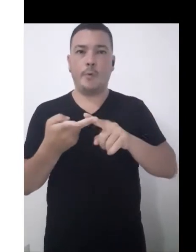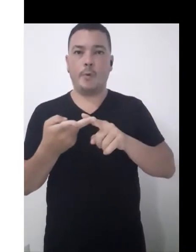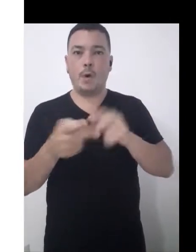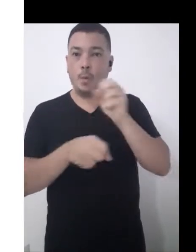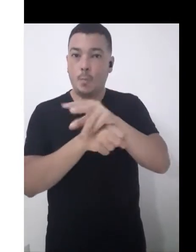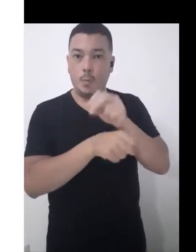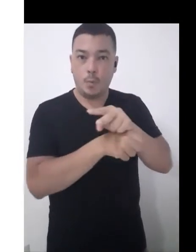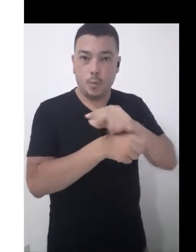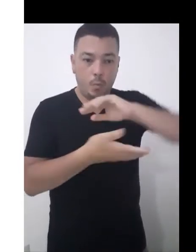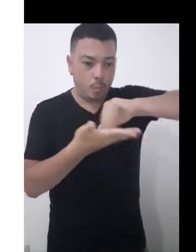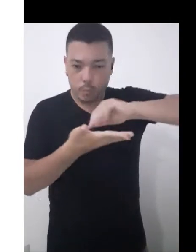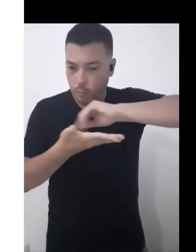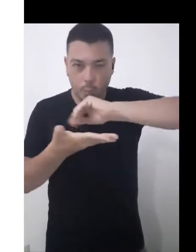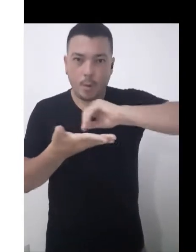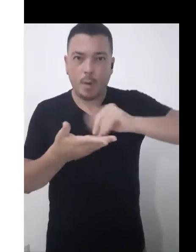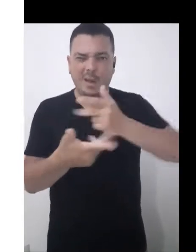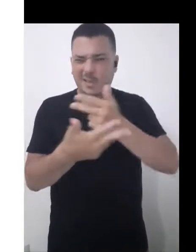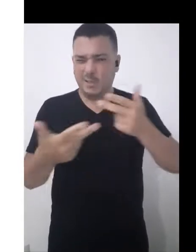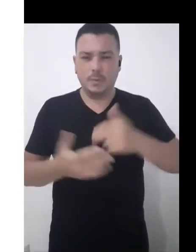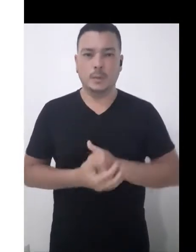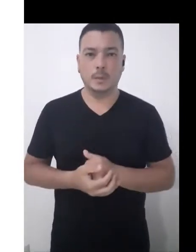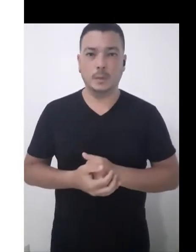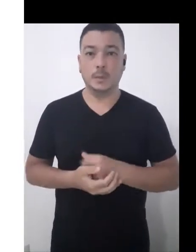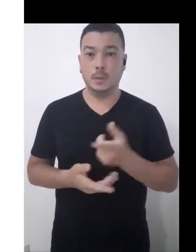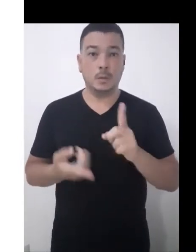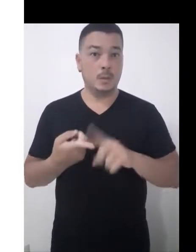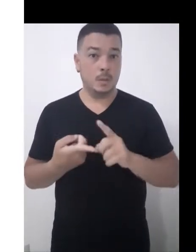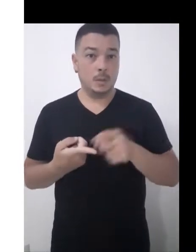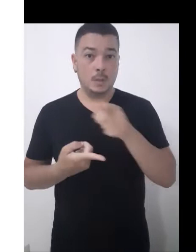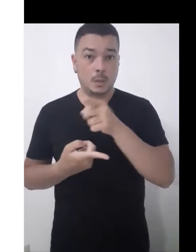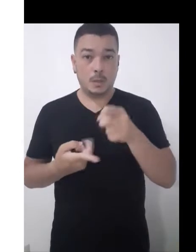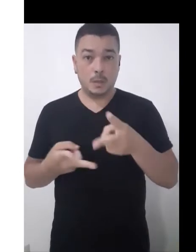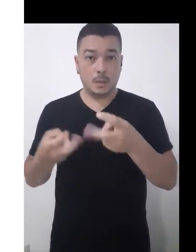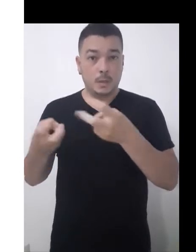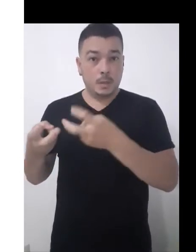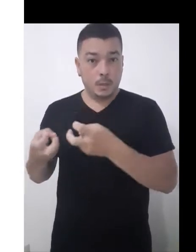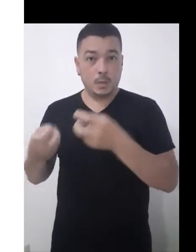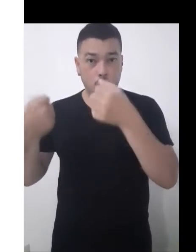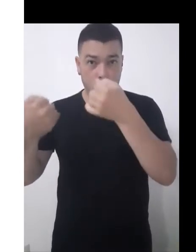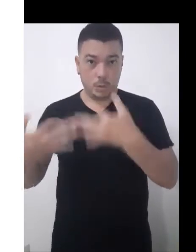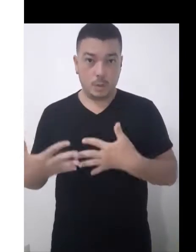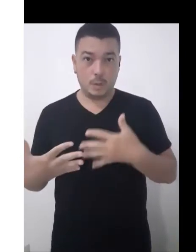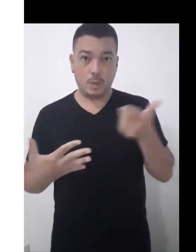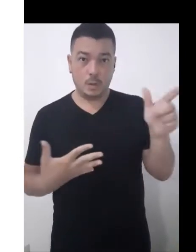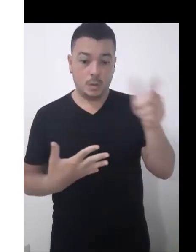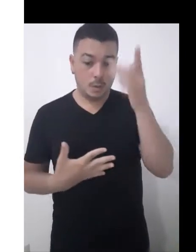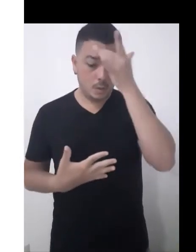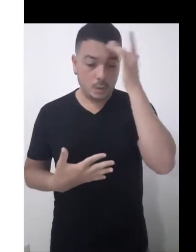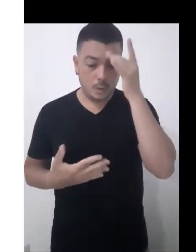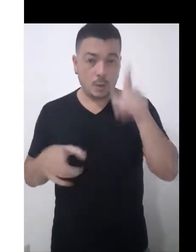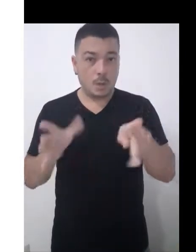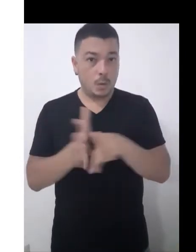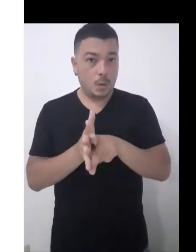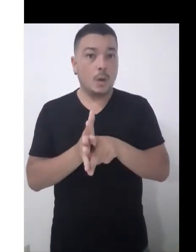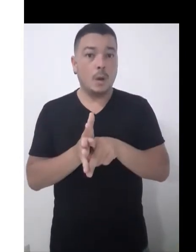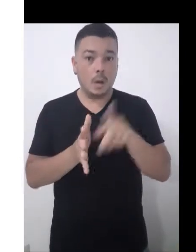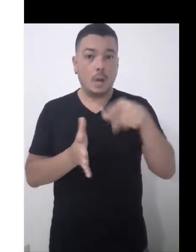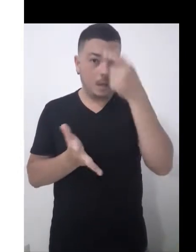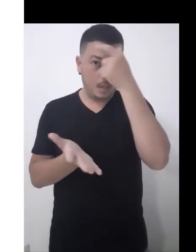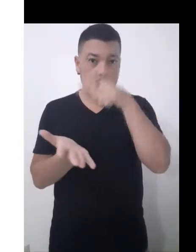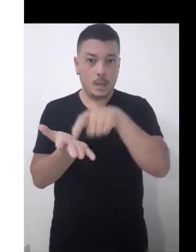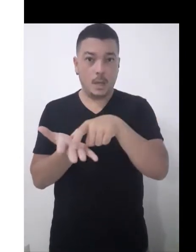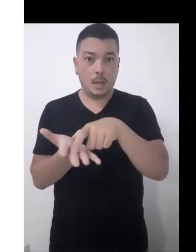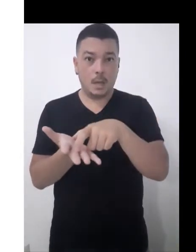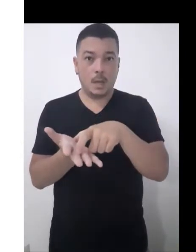Né? Uma coisa que vocês podem ouvir falar quando explicarem comentarem sobre memória RAM com vocês é fator de